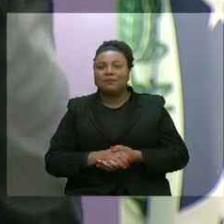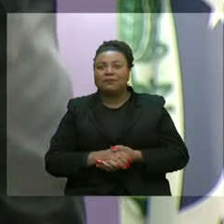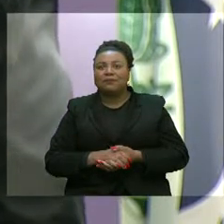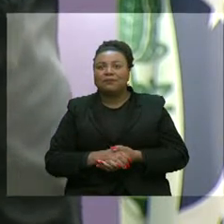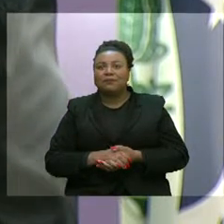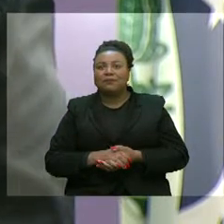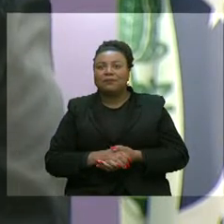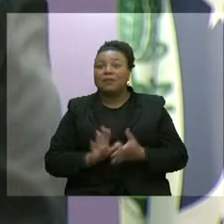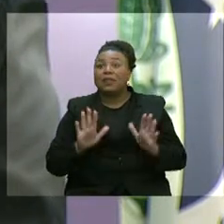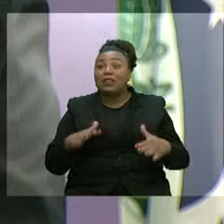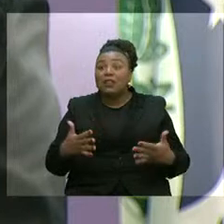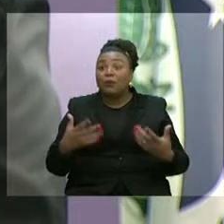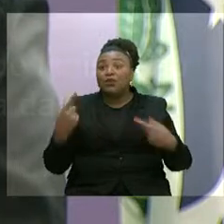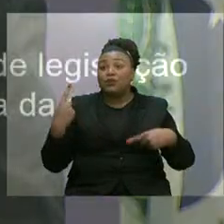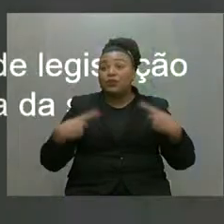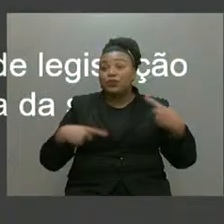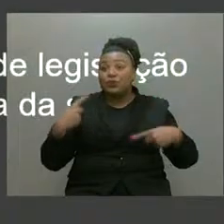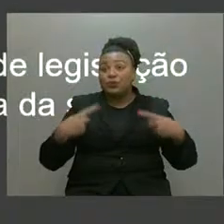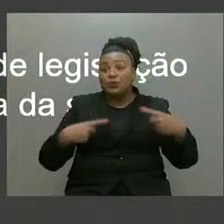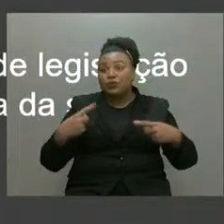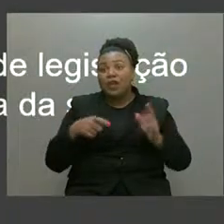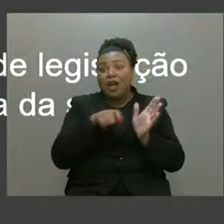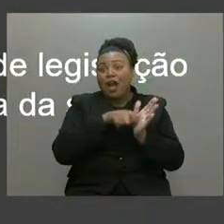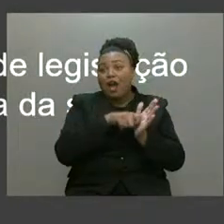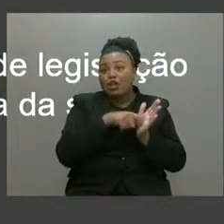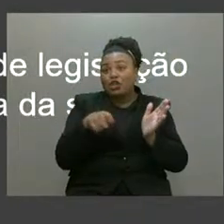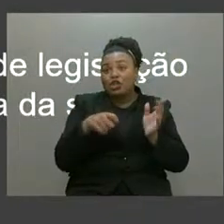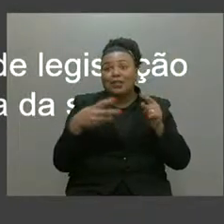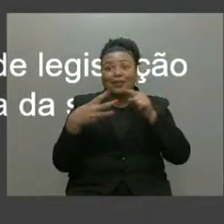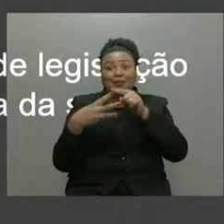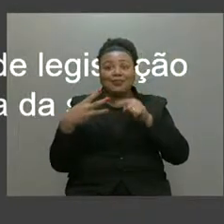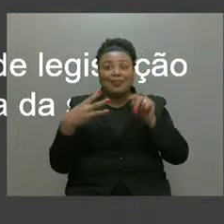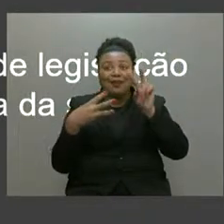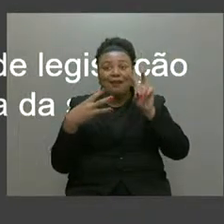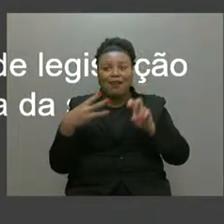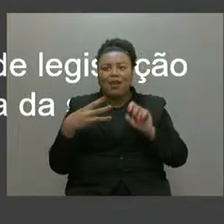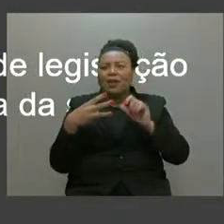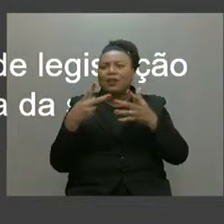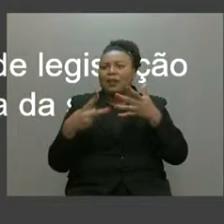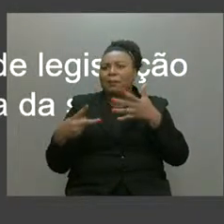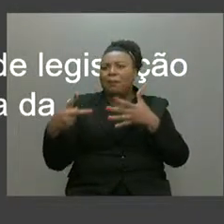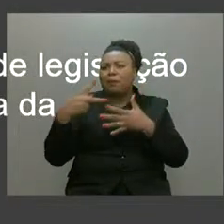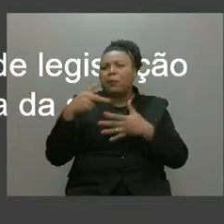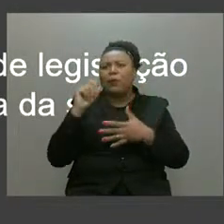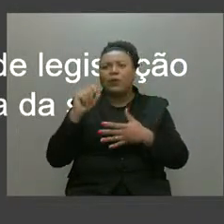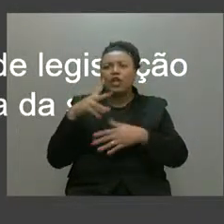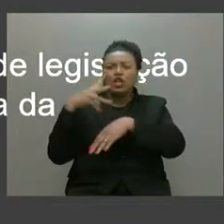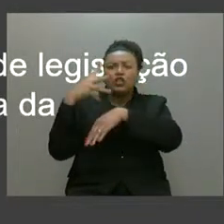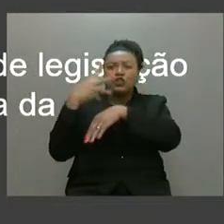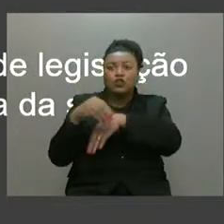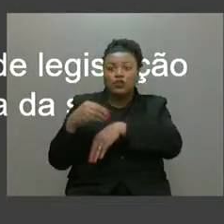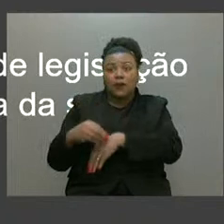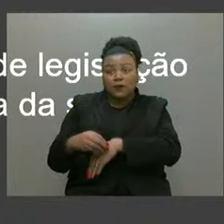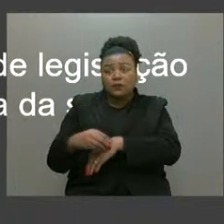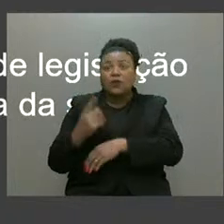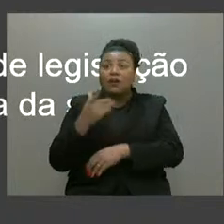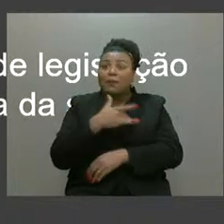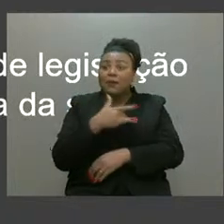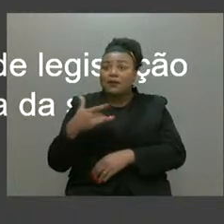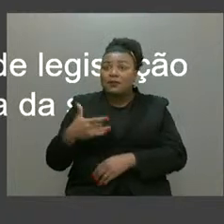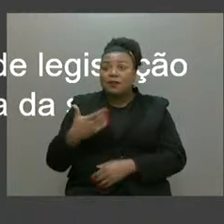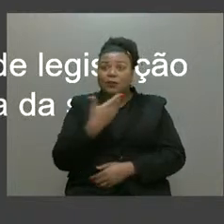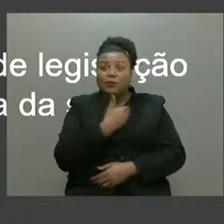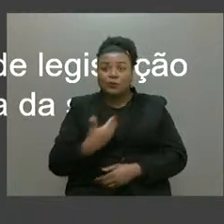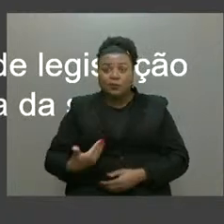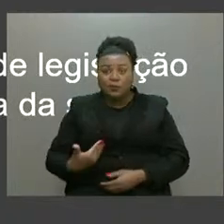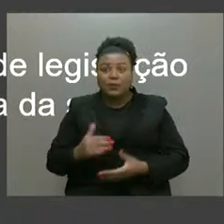Nós vamos, então, estar discutindo aí essa agenda nesses três temas, que são as prioridades e as indicações para a saúde